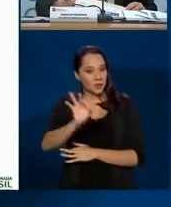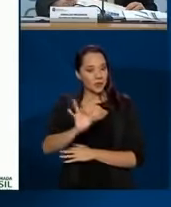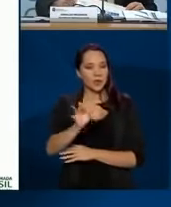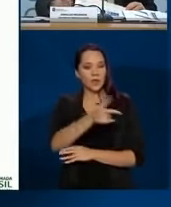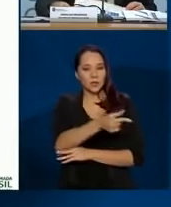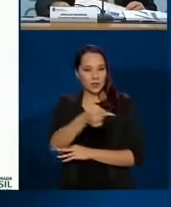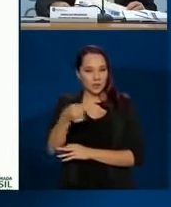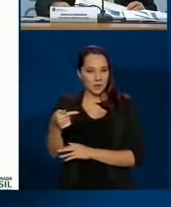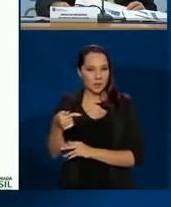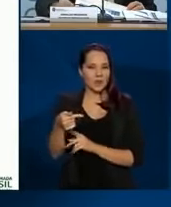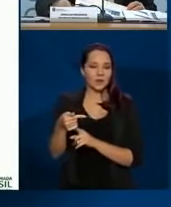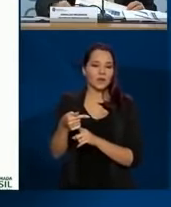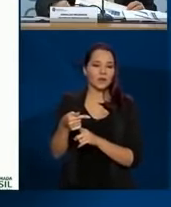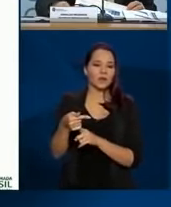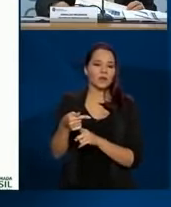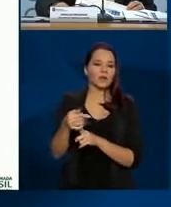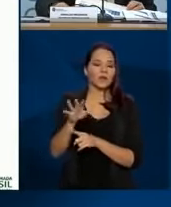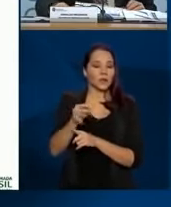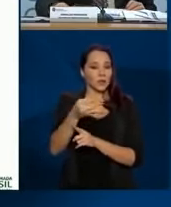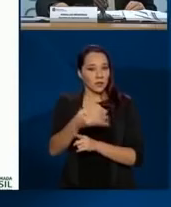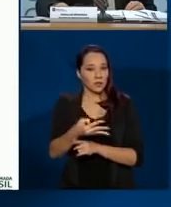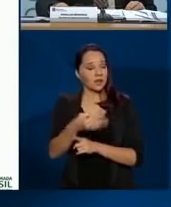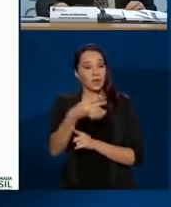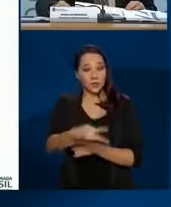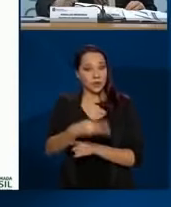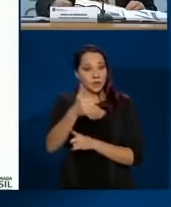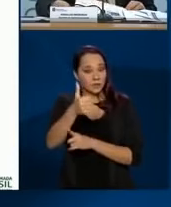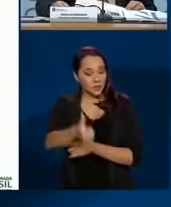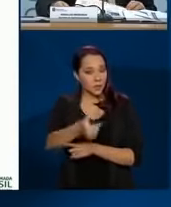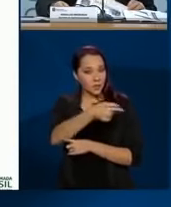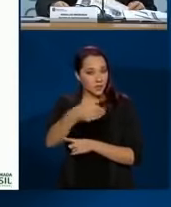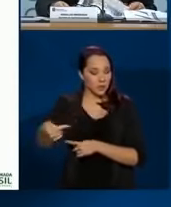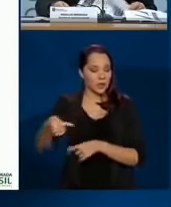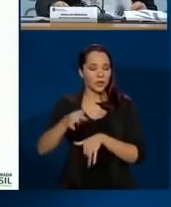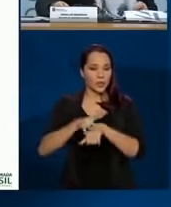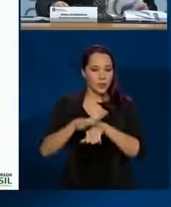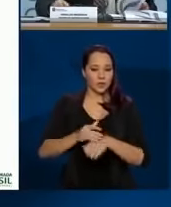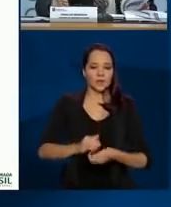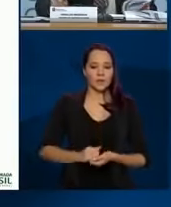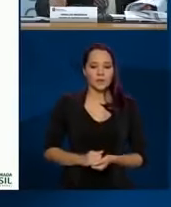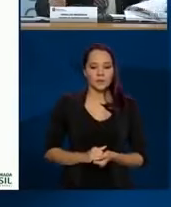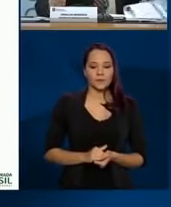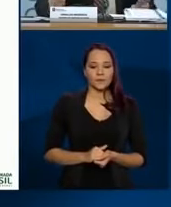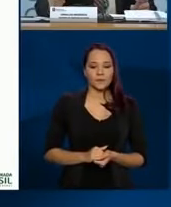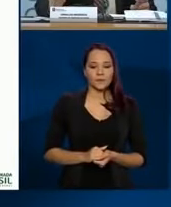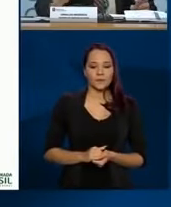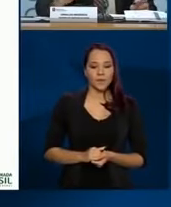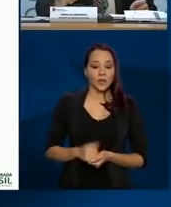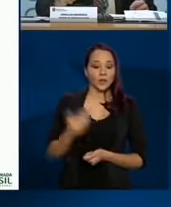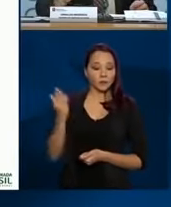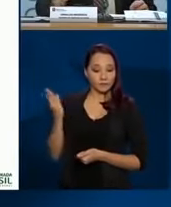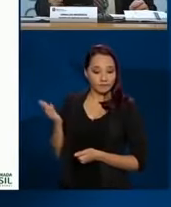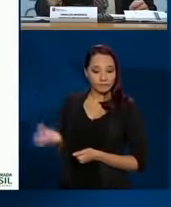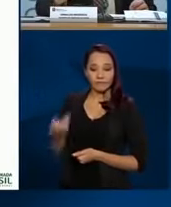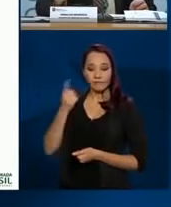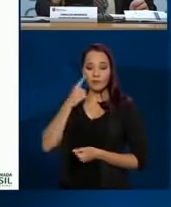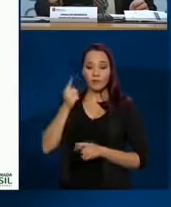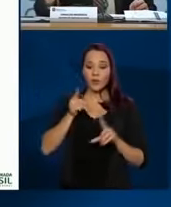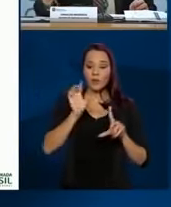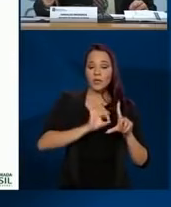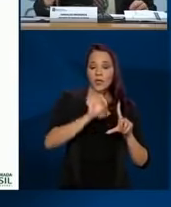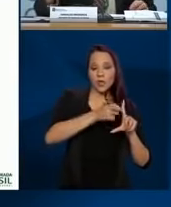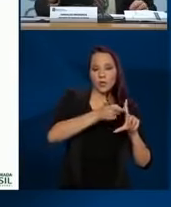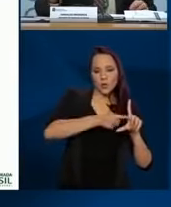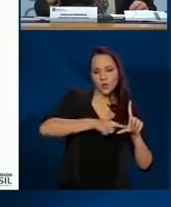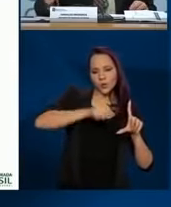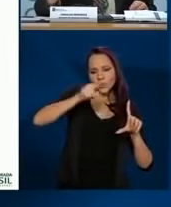semana epidemiológica, da 31ª semana epidemiológica. O próximo é exatamente isso. Quando nós vemos a curva de